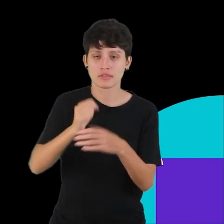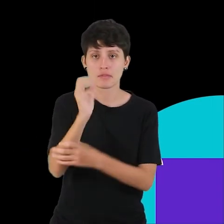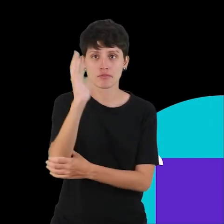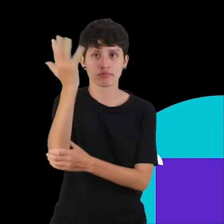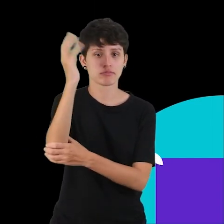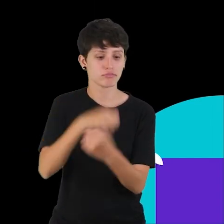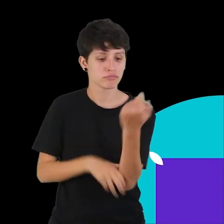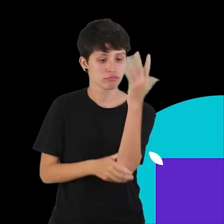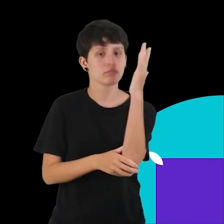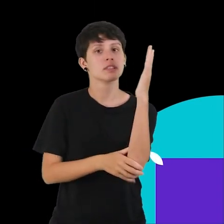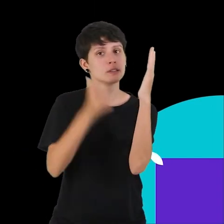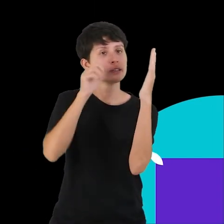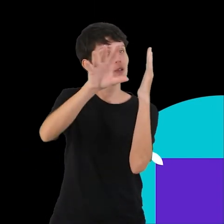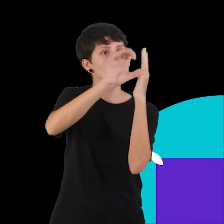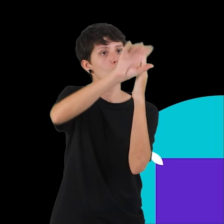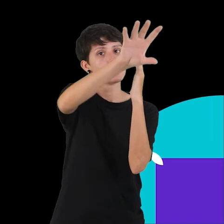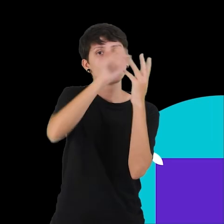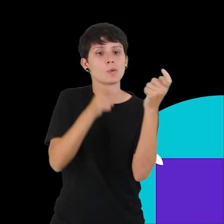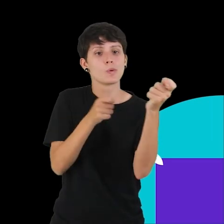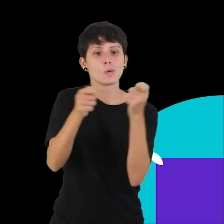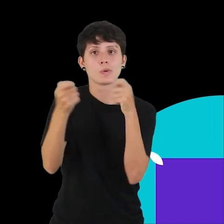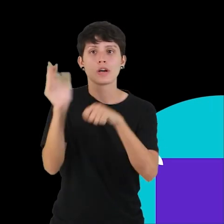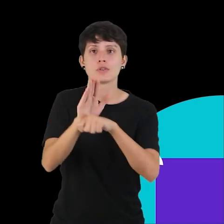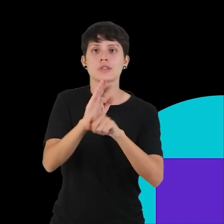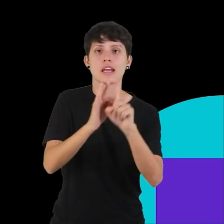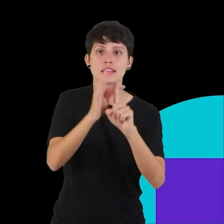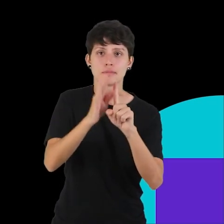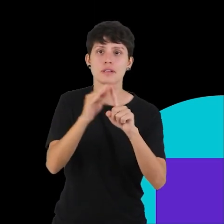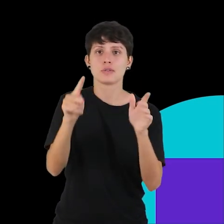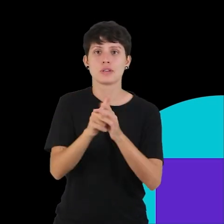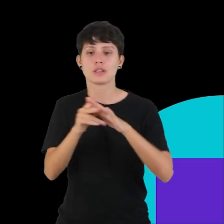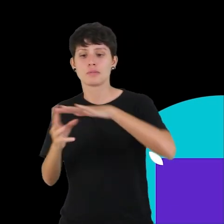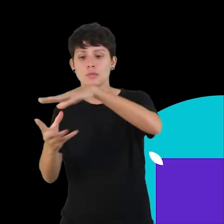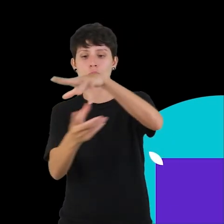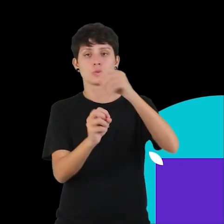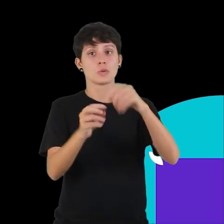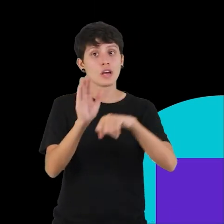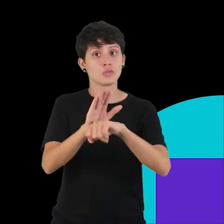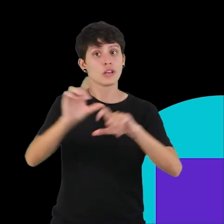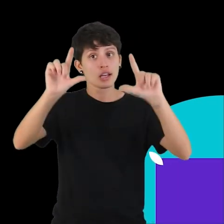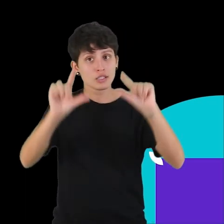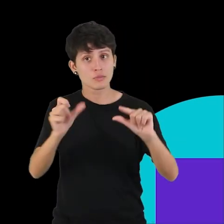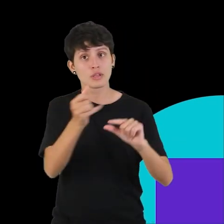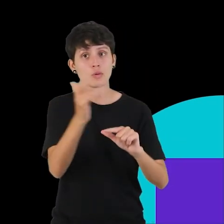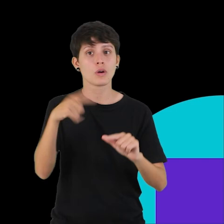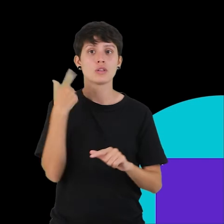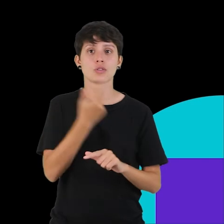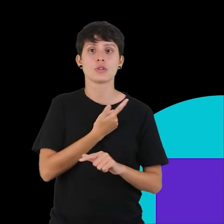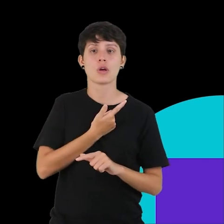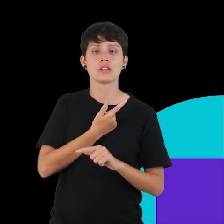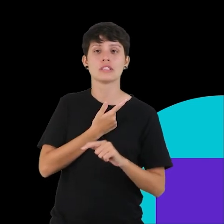trabalhando juntos no sistema, não separadamente. E as conexões? As conexões explicam como as relações no sistema